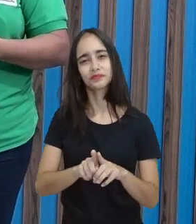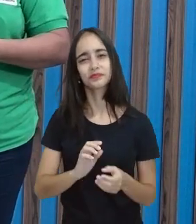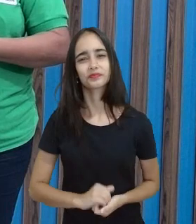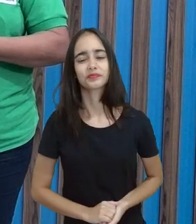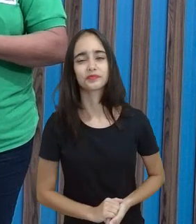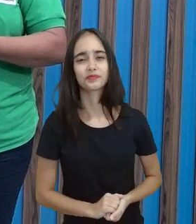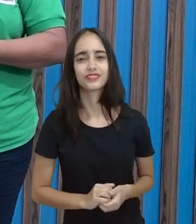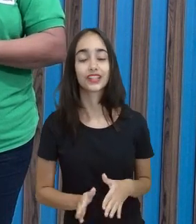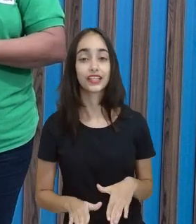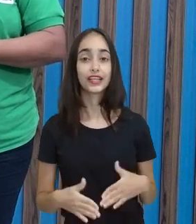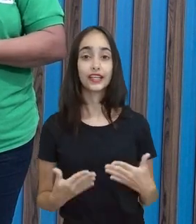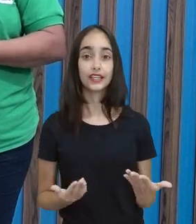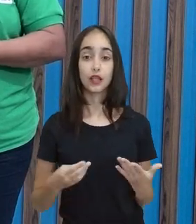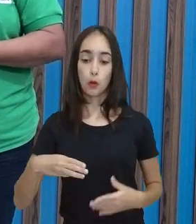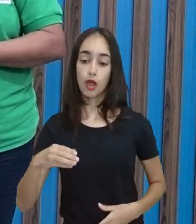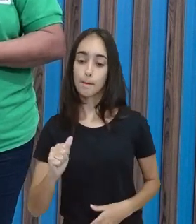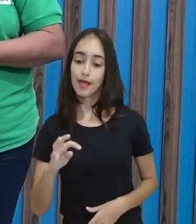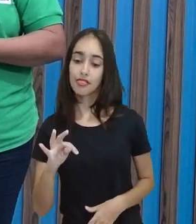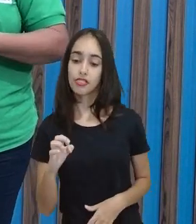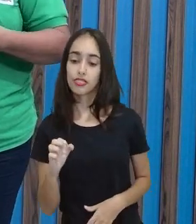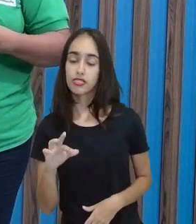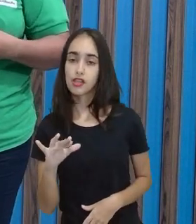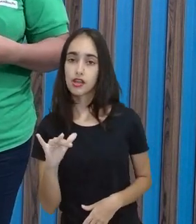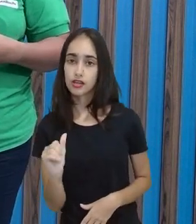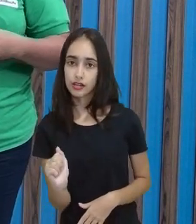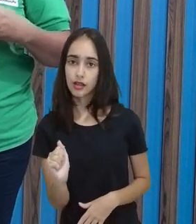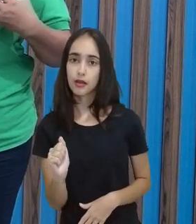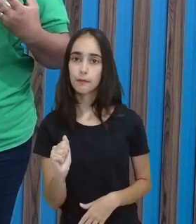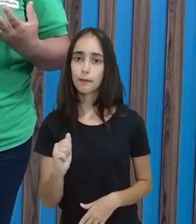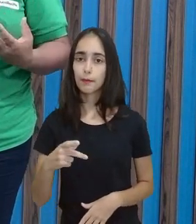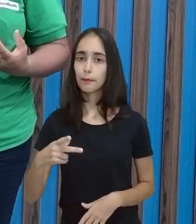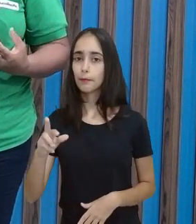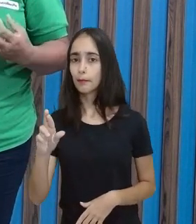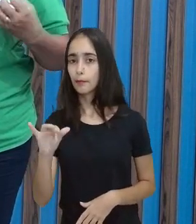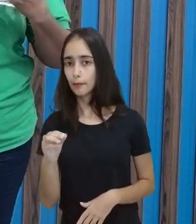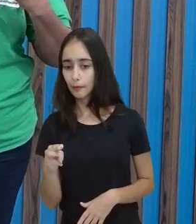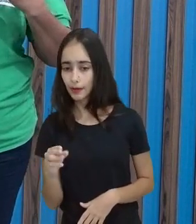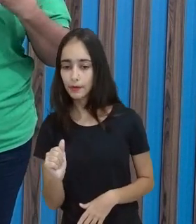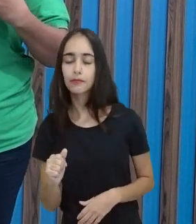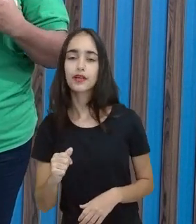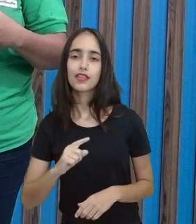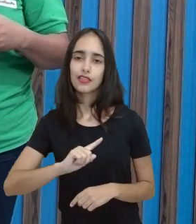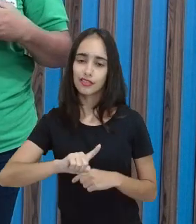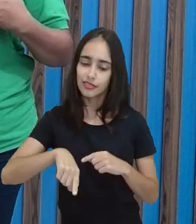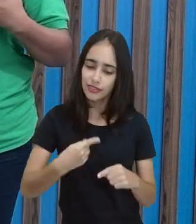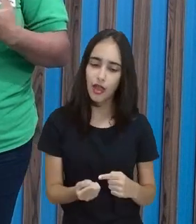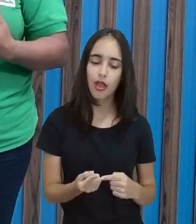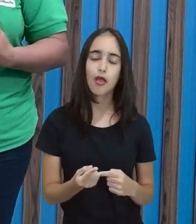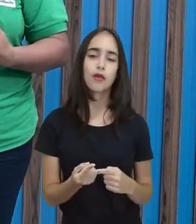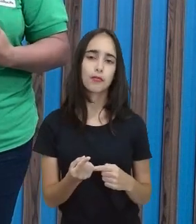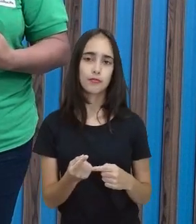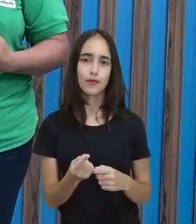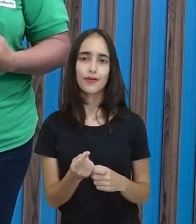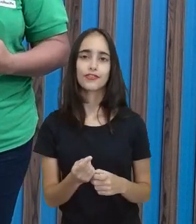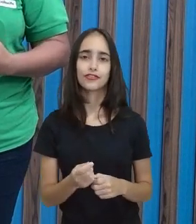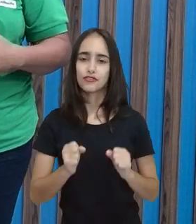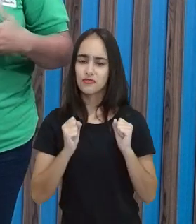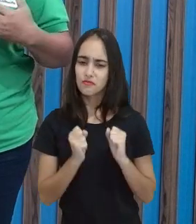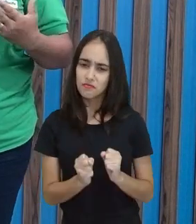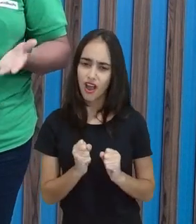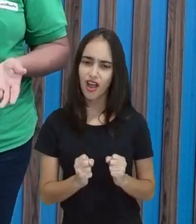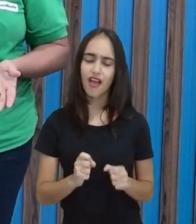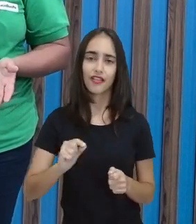matéria-prima, depois de transformada, ela foi utilizada para fabricar outros